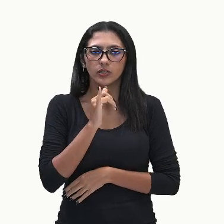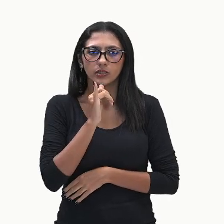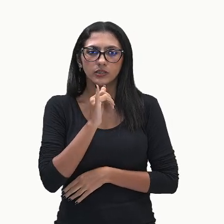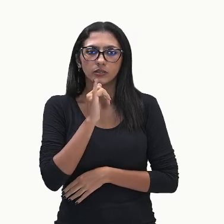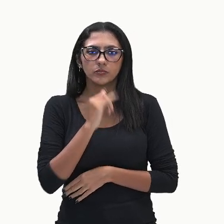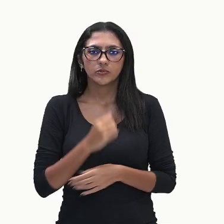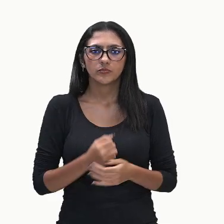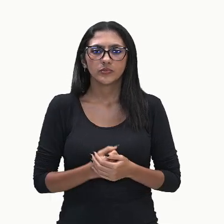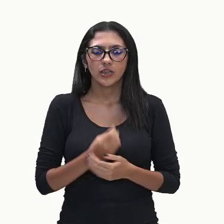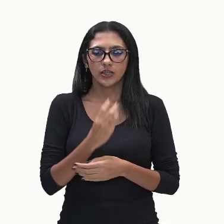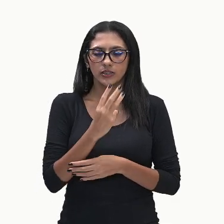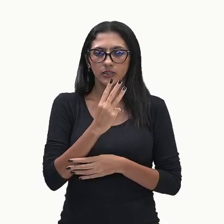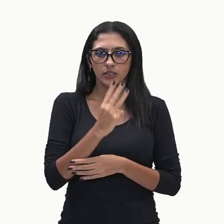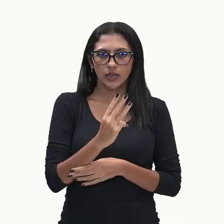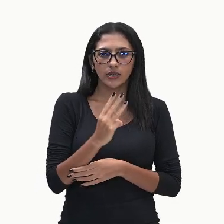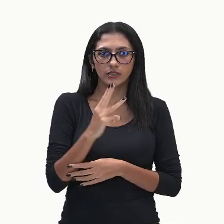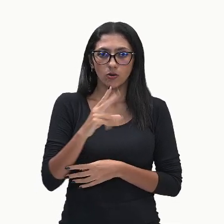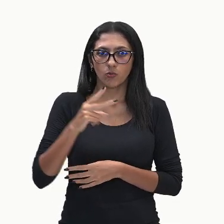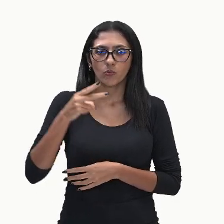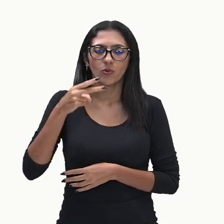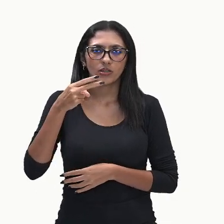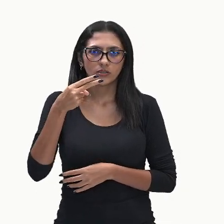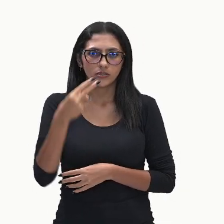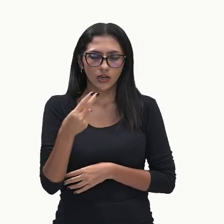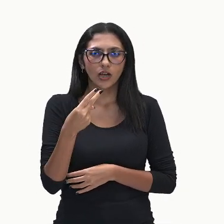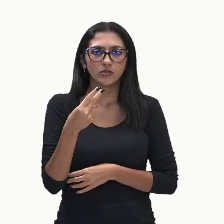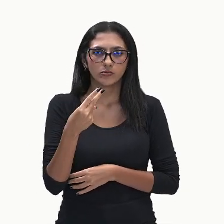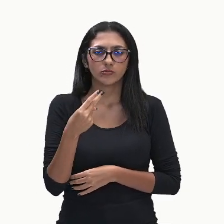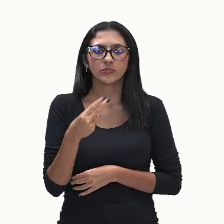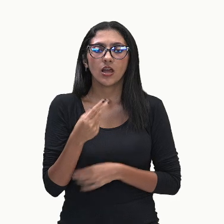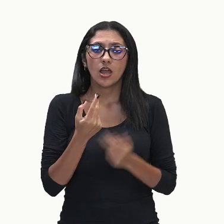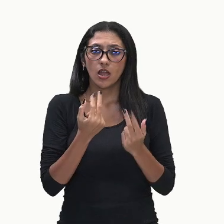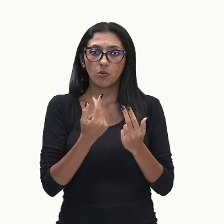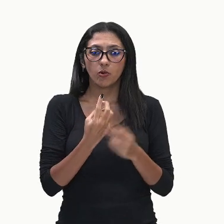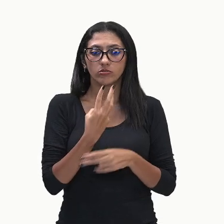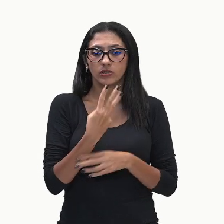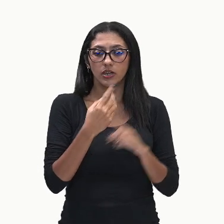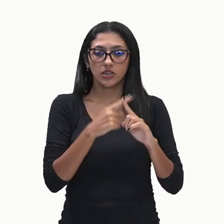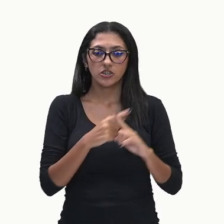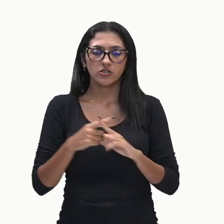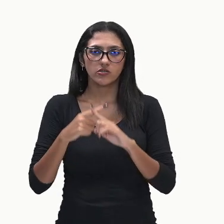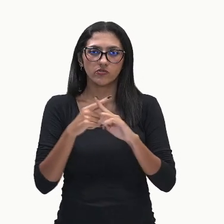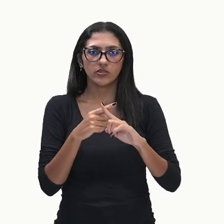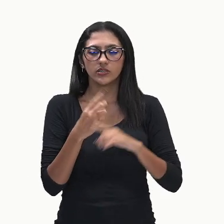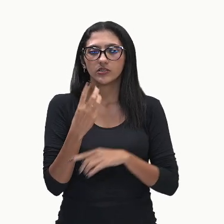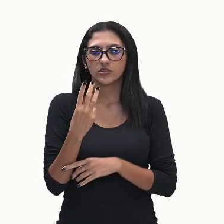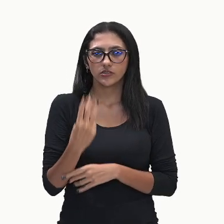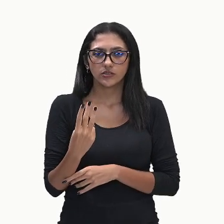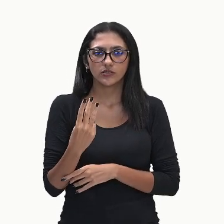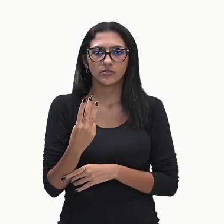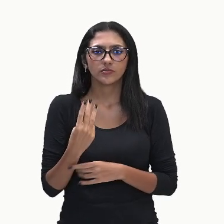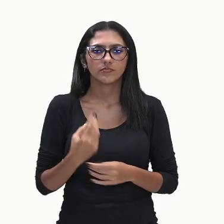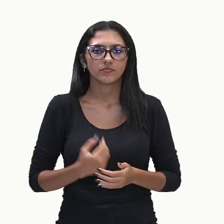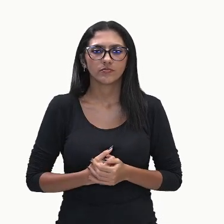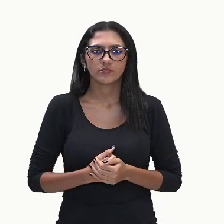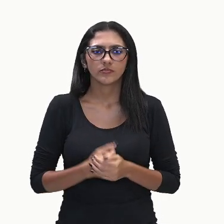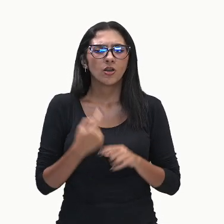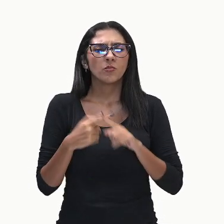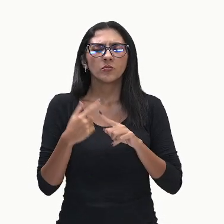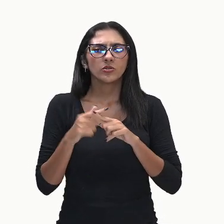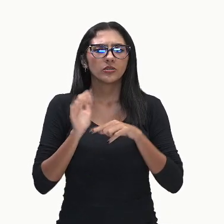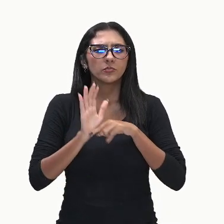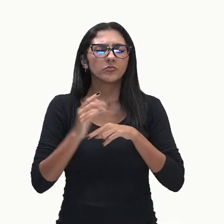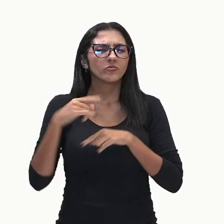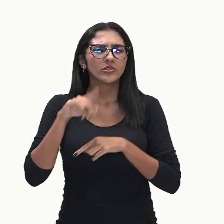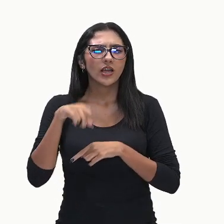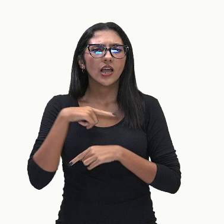é igual a 9, porque 3 vezes 3 é 9. Por que eu estou te mostrando aqui essa ideia? Porque